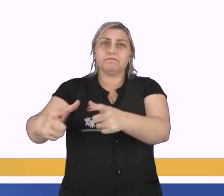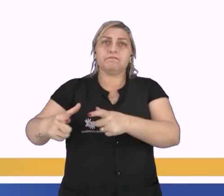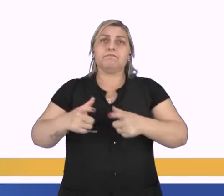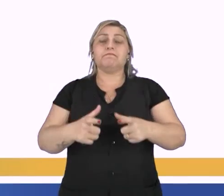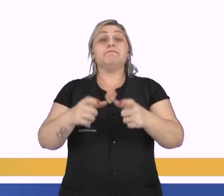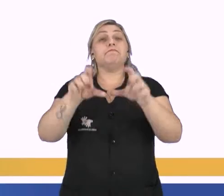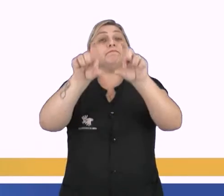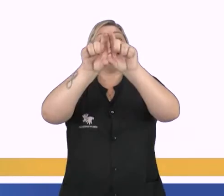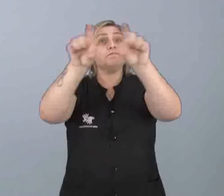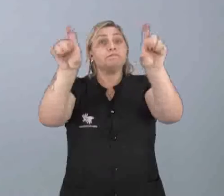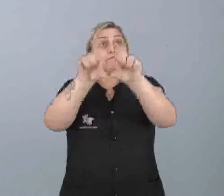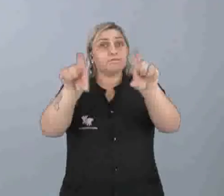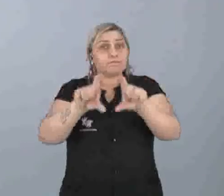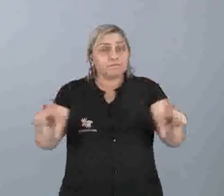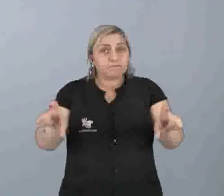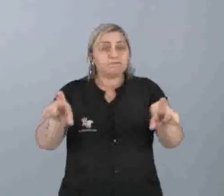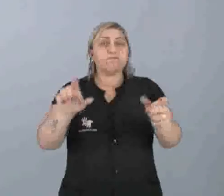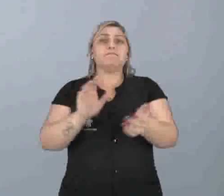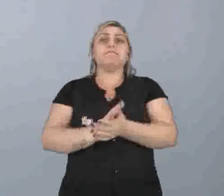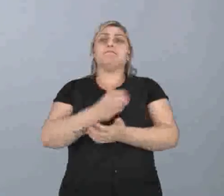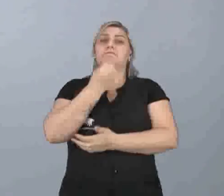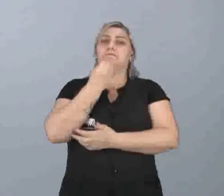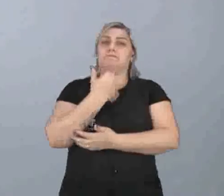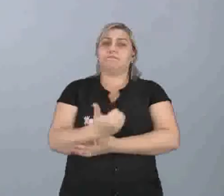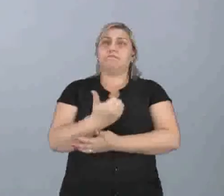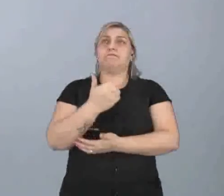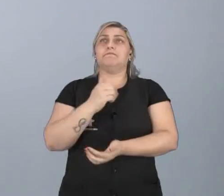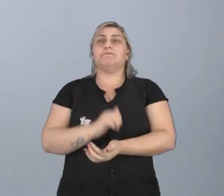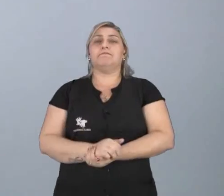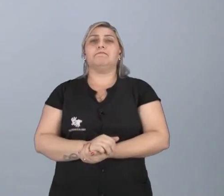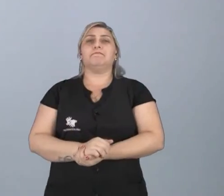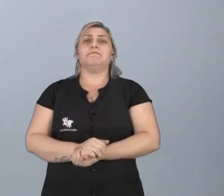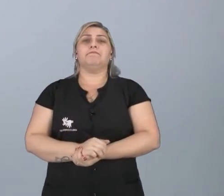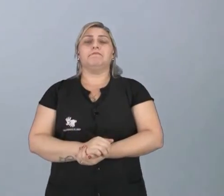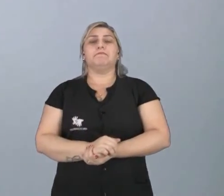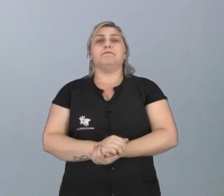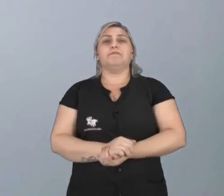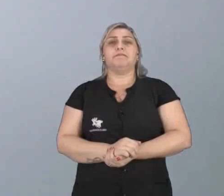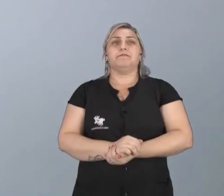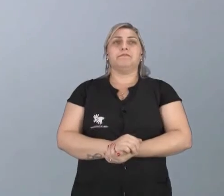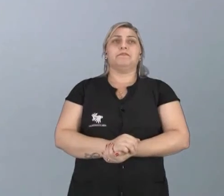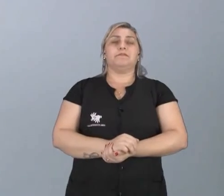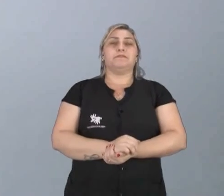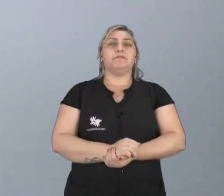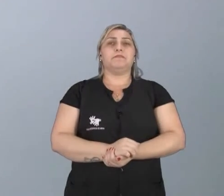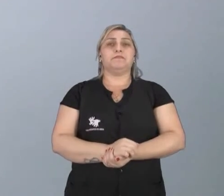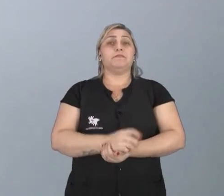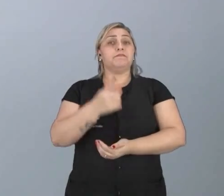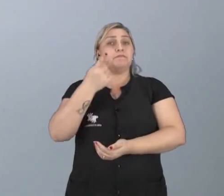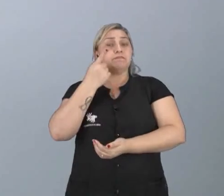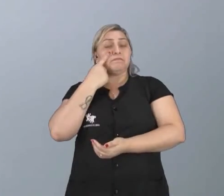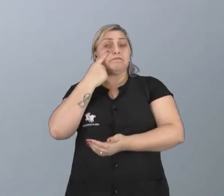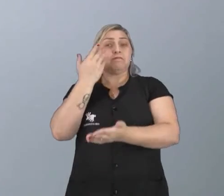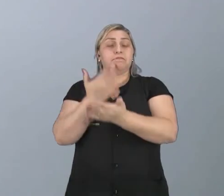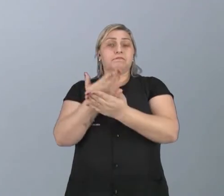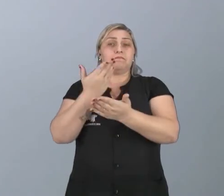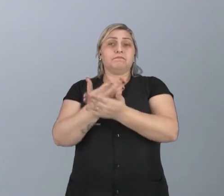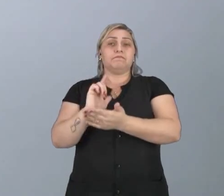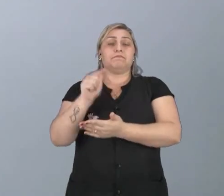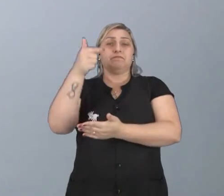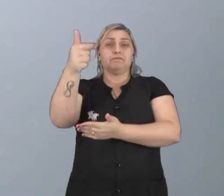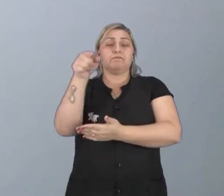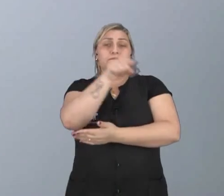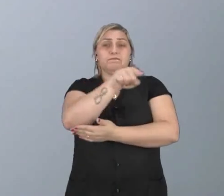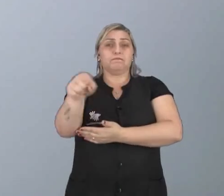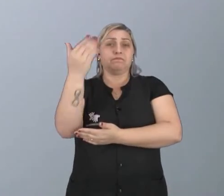lugares. Uma oração, tá bom? Então, gente, é isso, tá? Revejam essa aula e a outra para